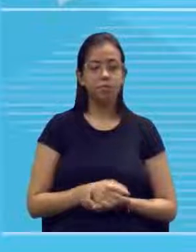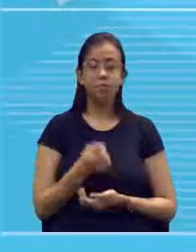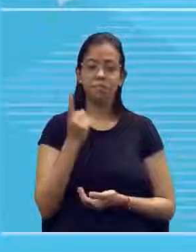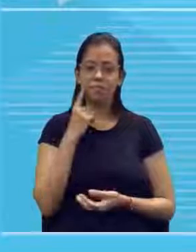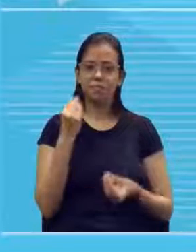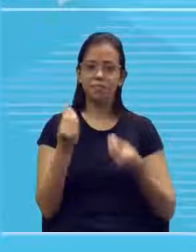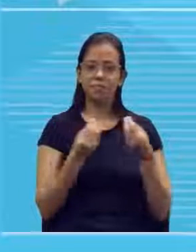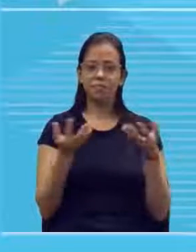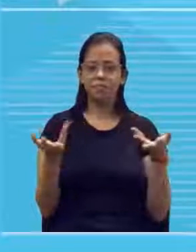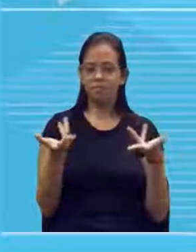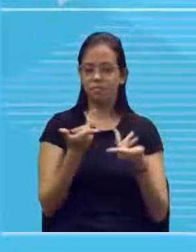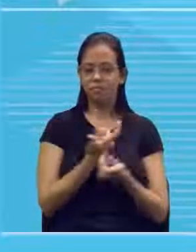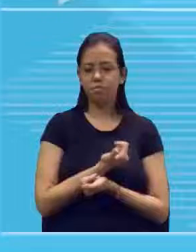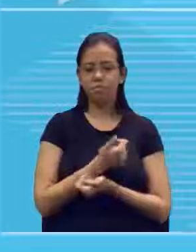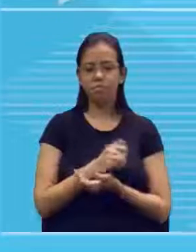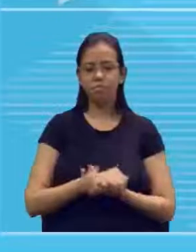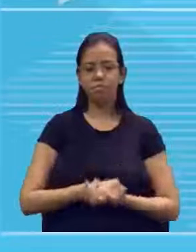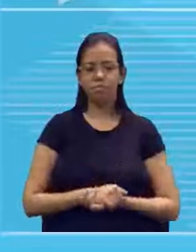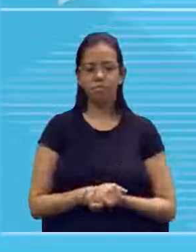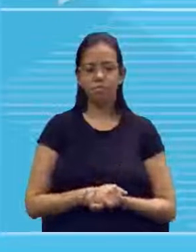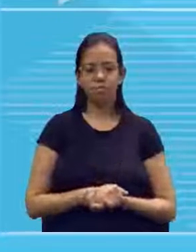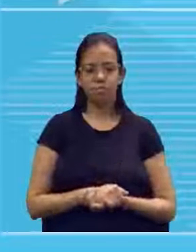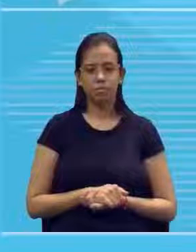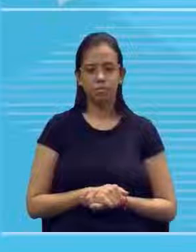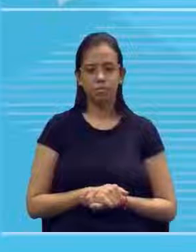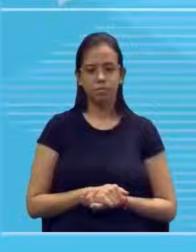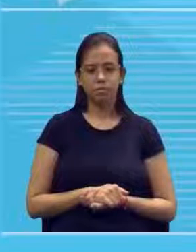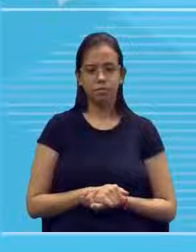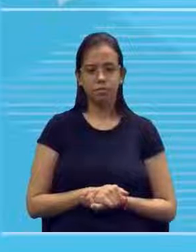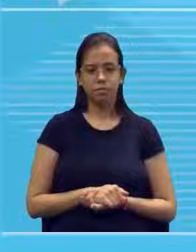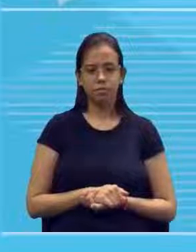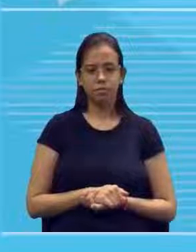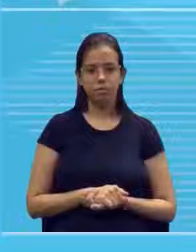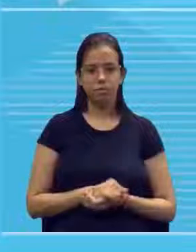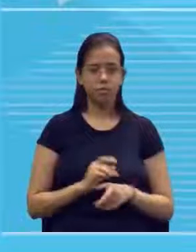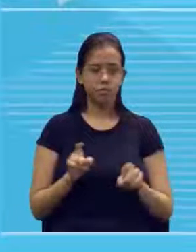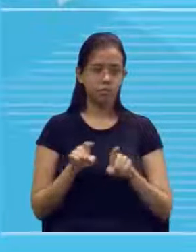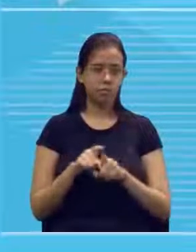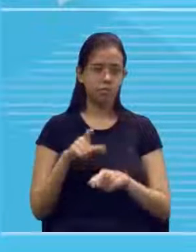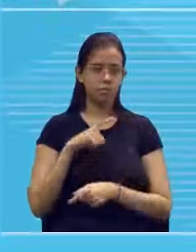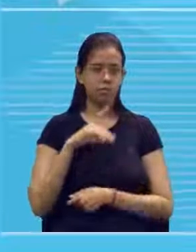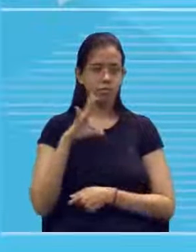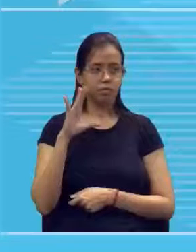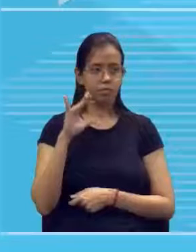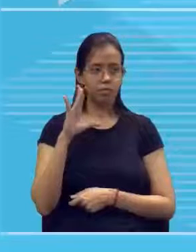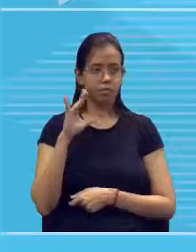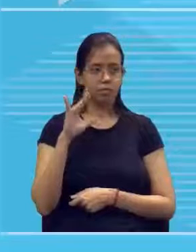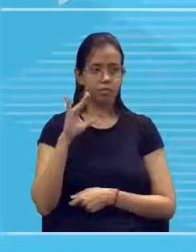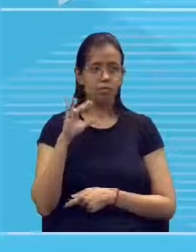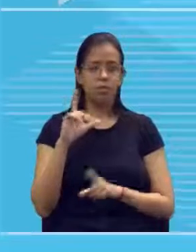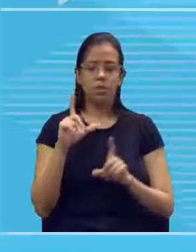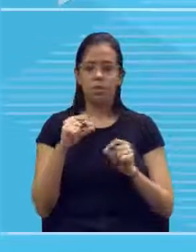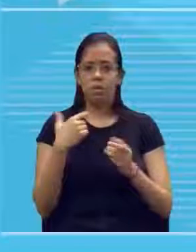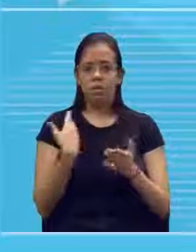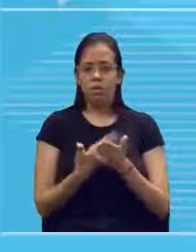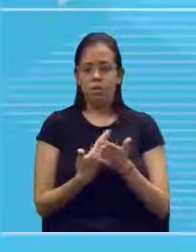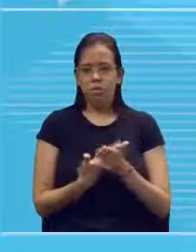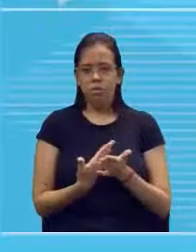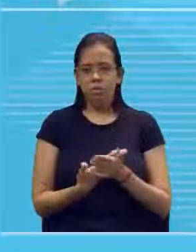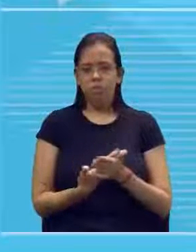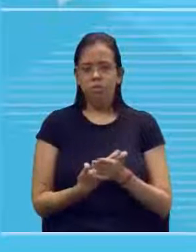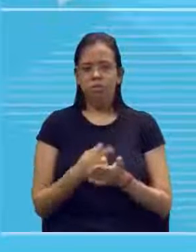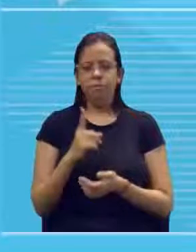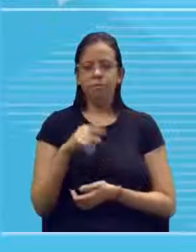observação desse sentido né inclusive existe uma ciência que estuda né at